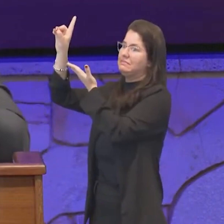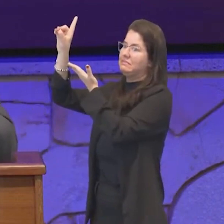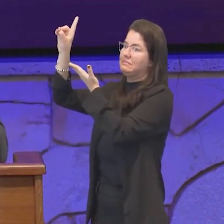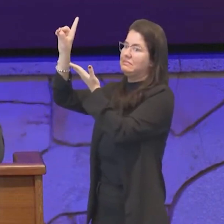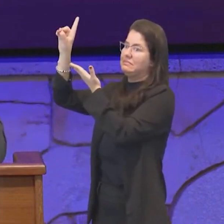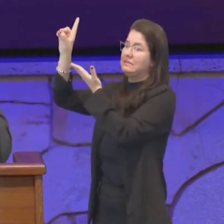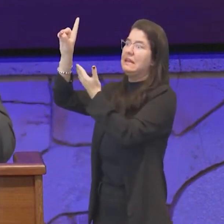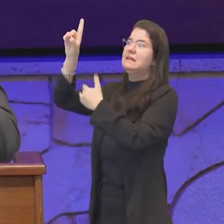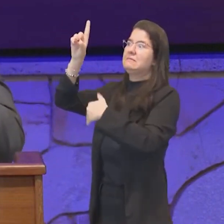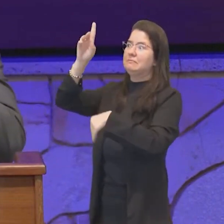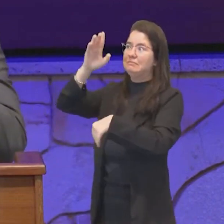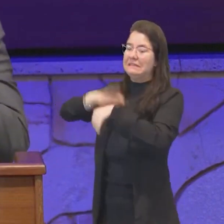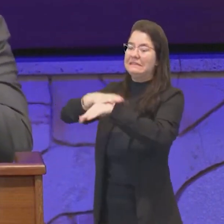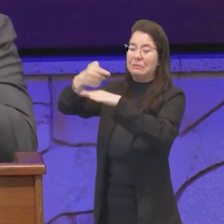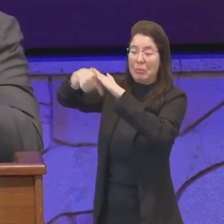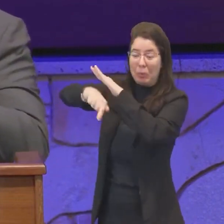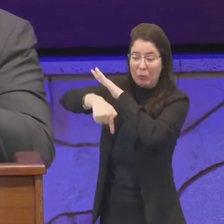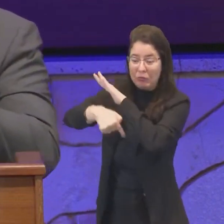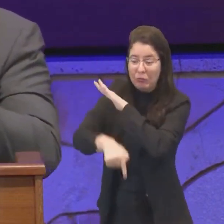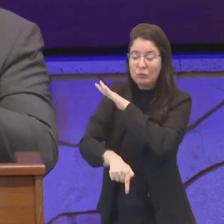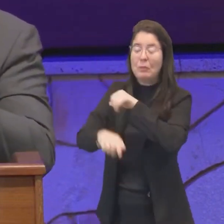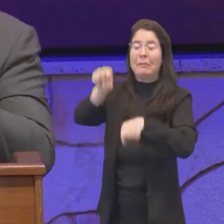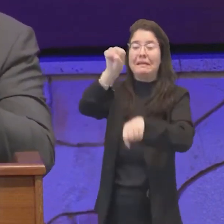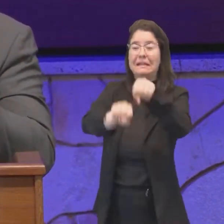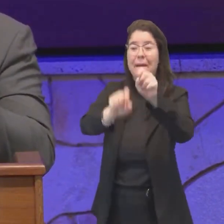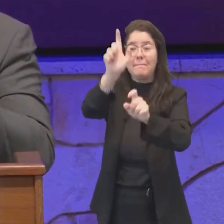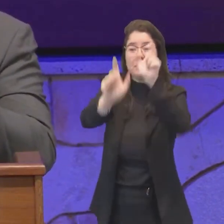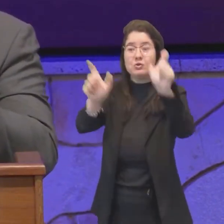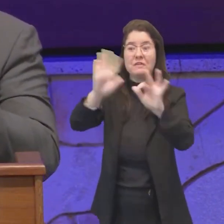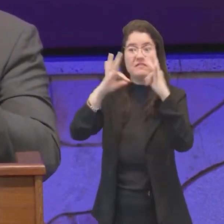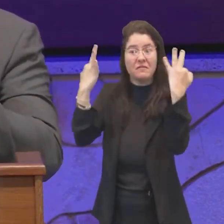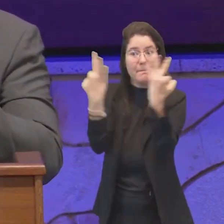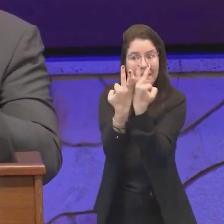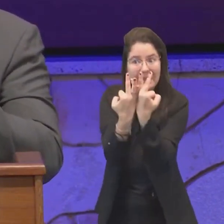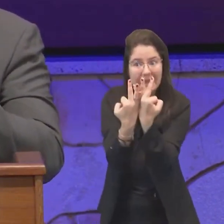oferecer uma pessoa como sacrifício a Deus. E isso existe.